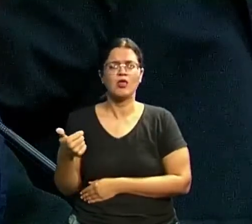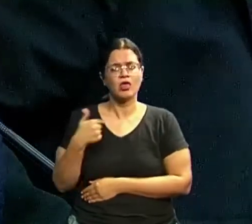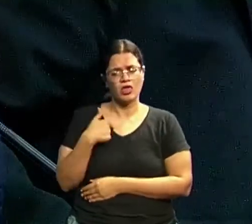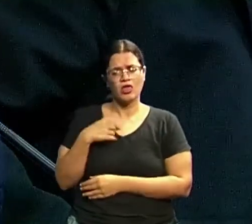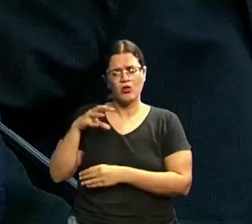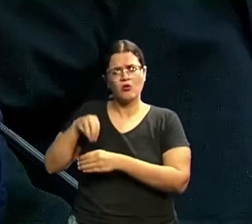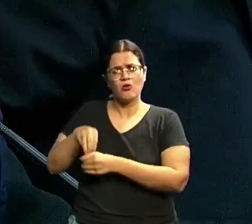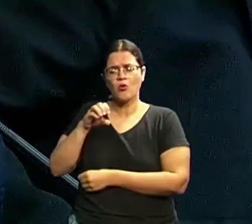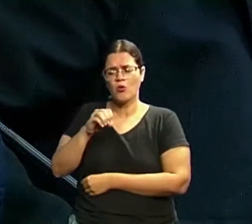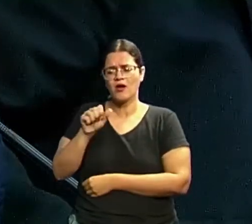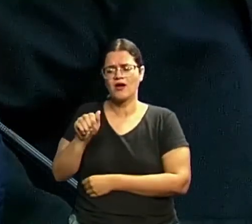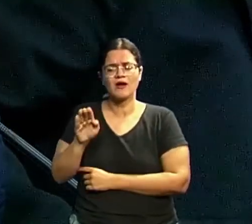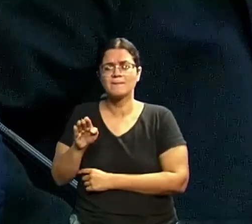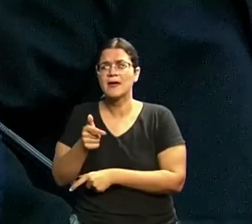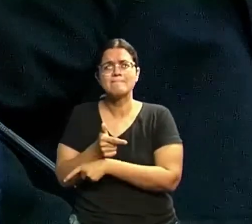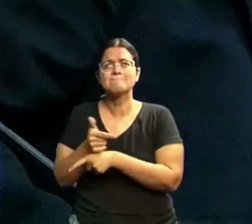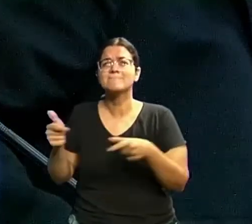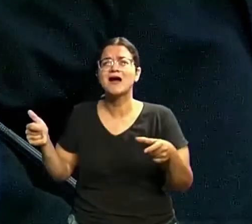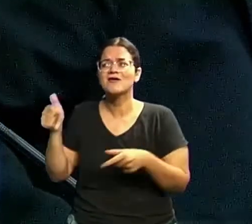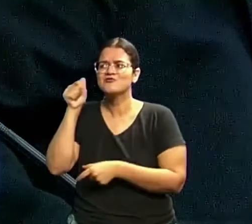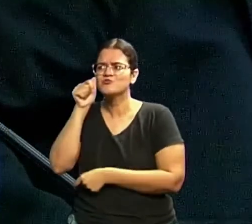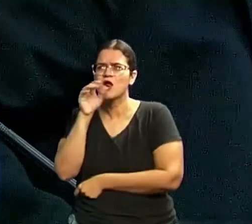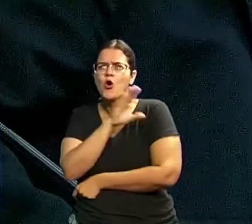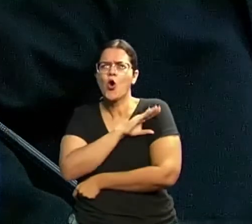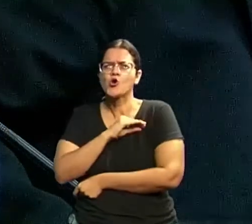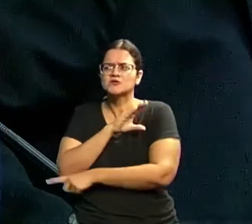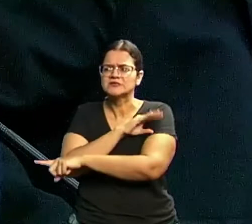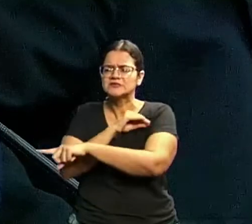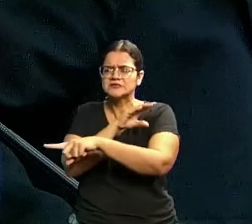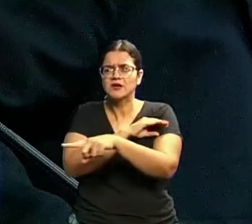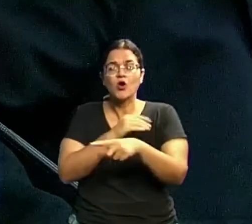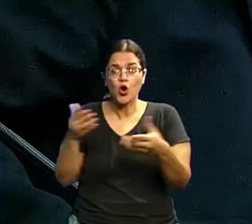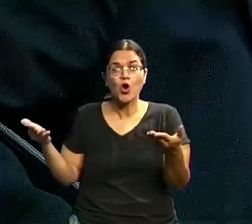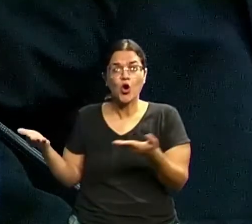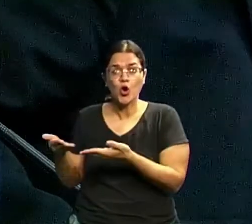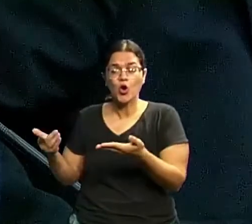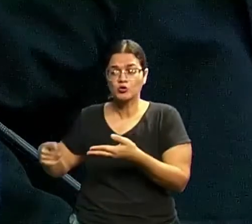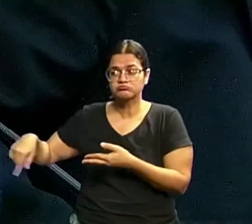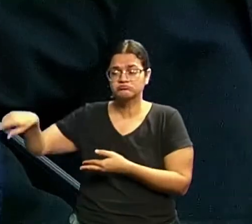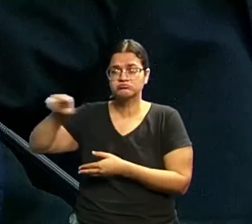OAB. A maioria das conselheiras hoje,